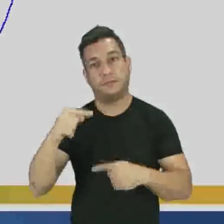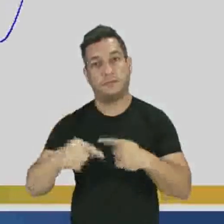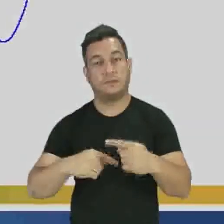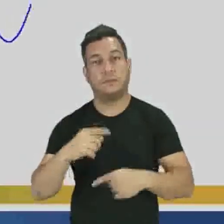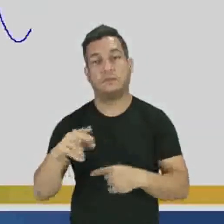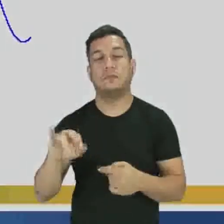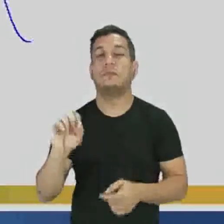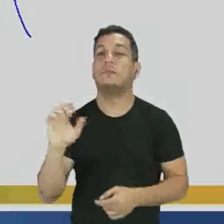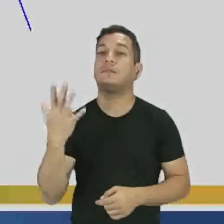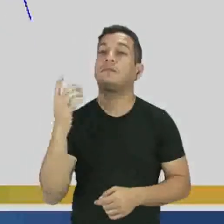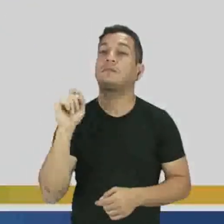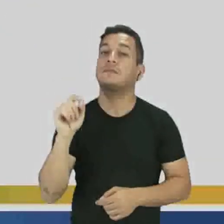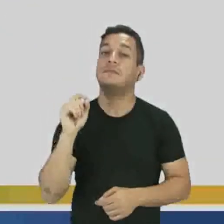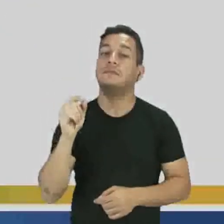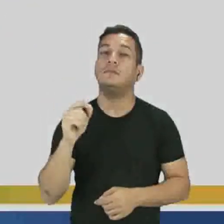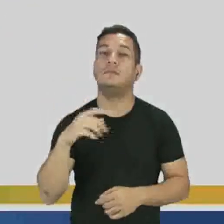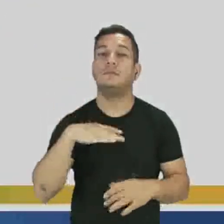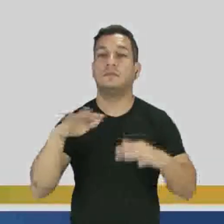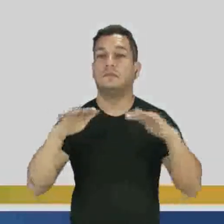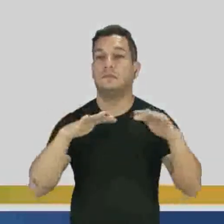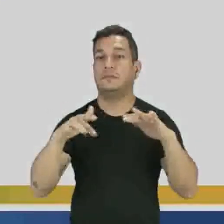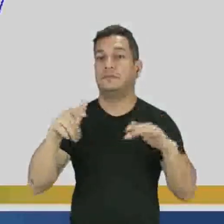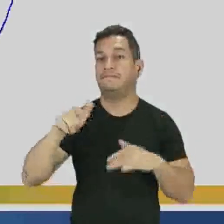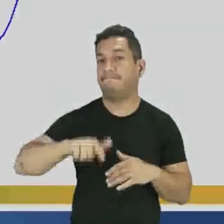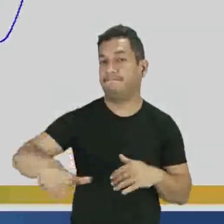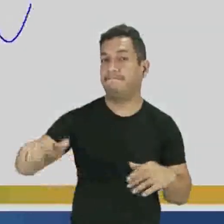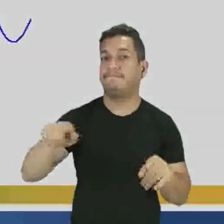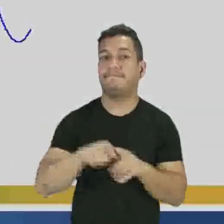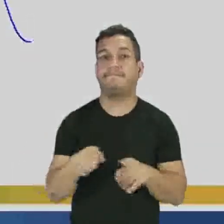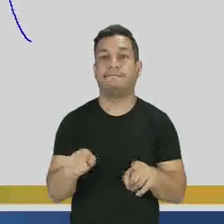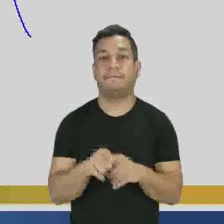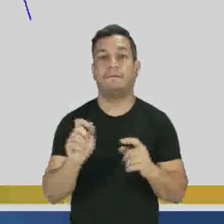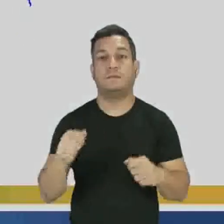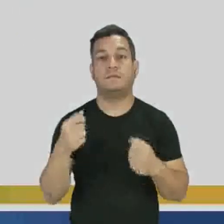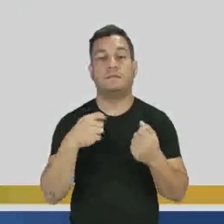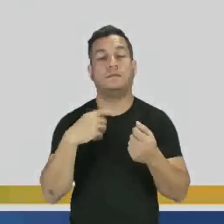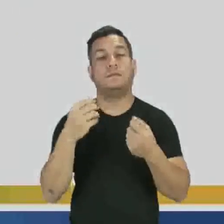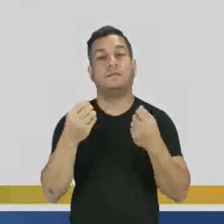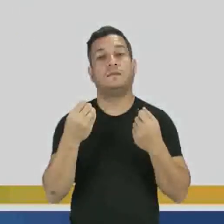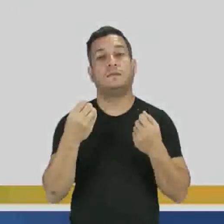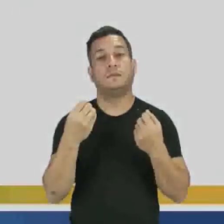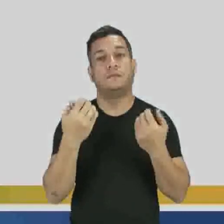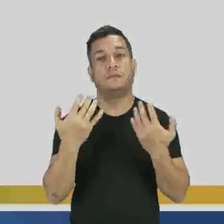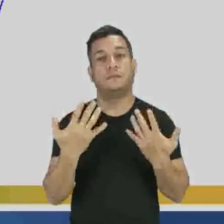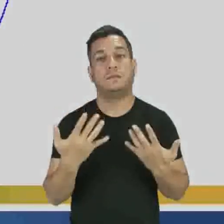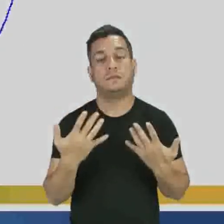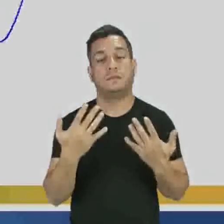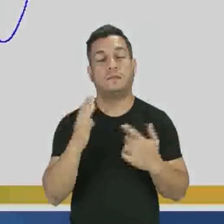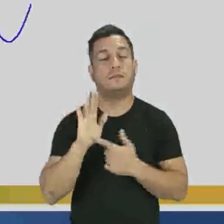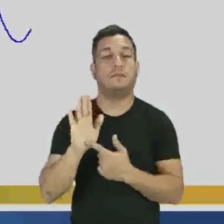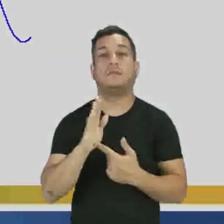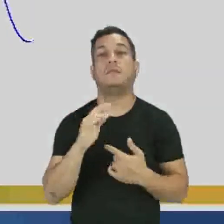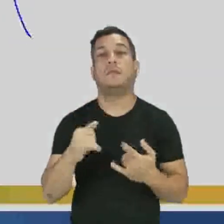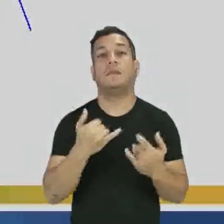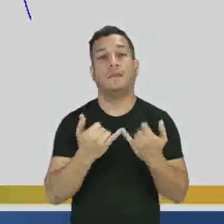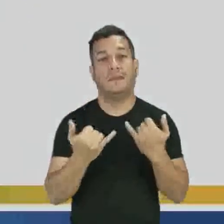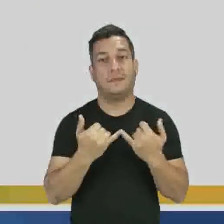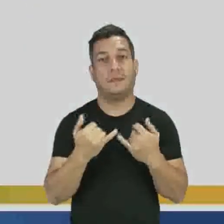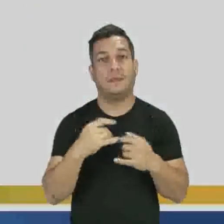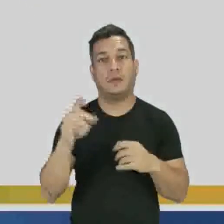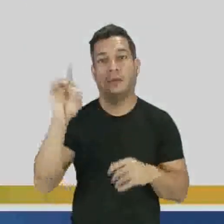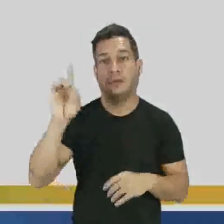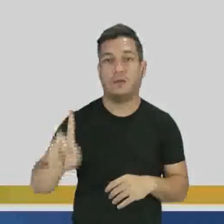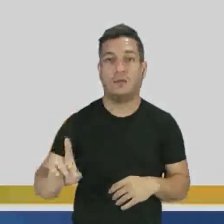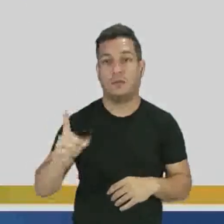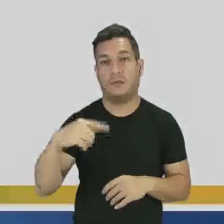vai gerando movimentos repetitivos que podem ser descritos por uma função semelhante à que está do lado